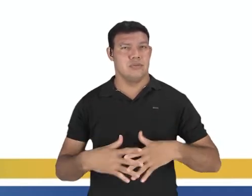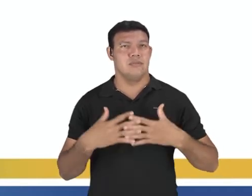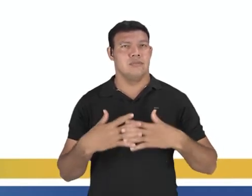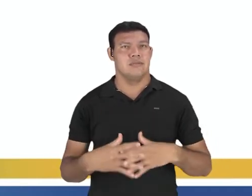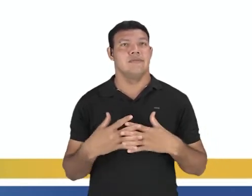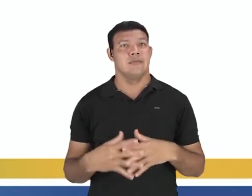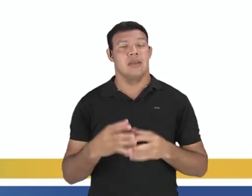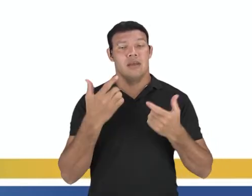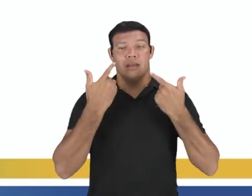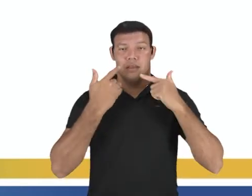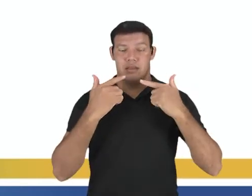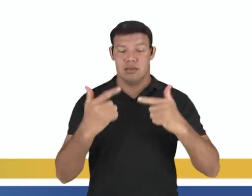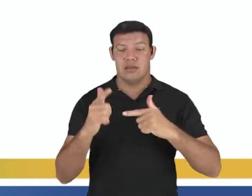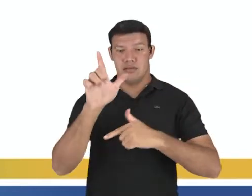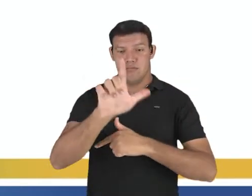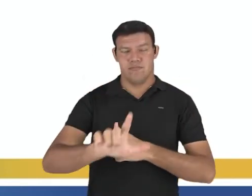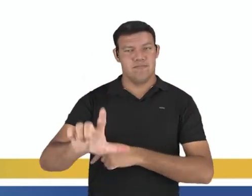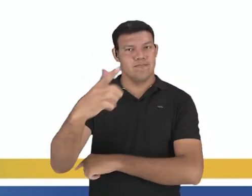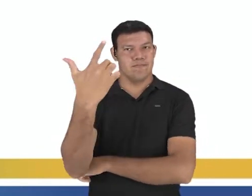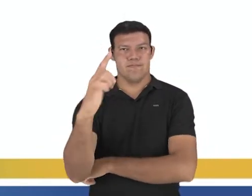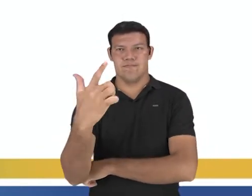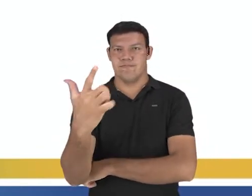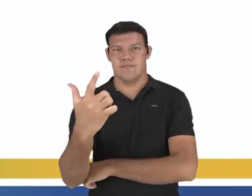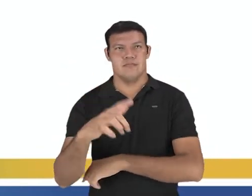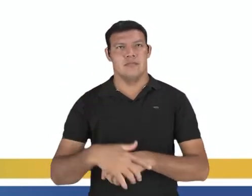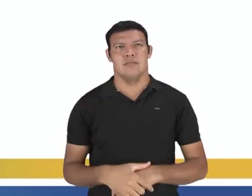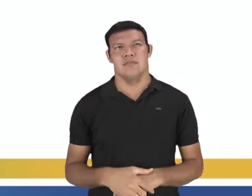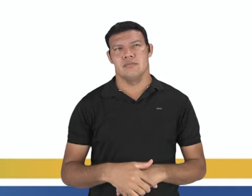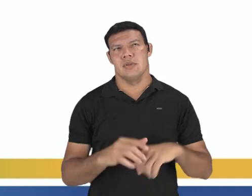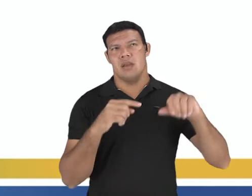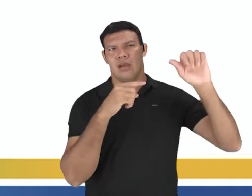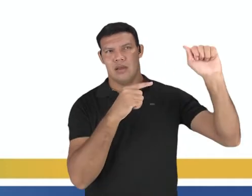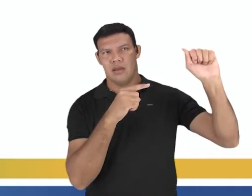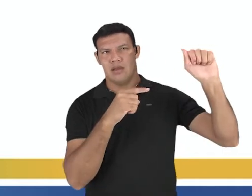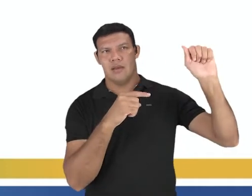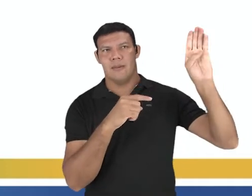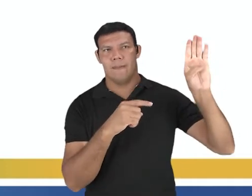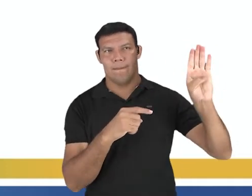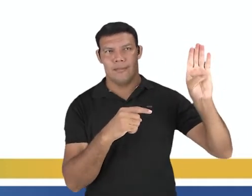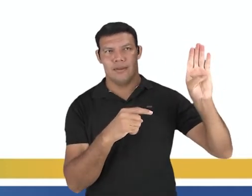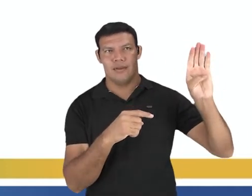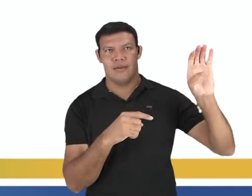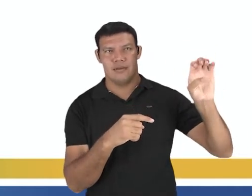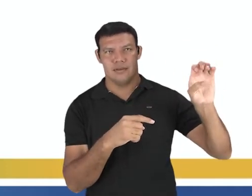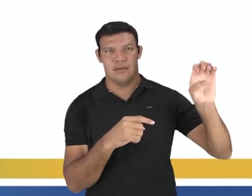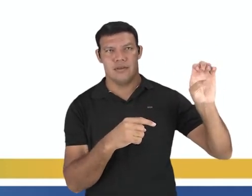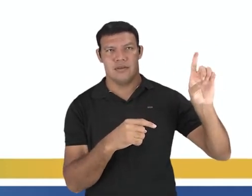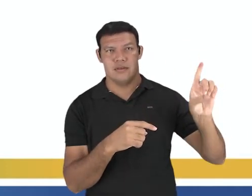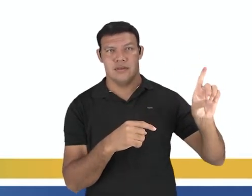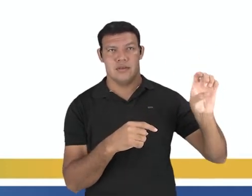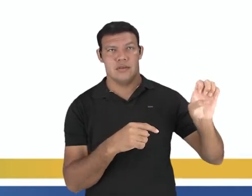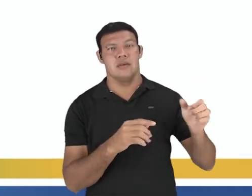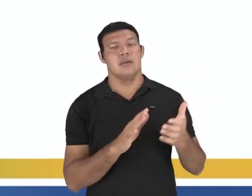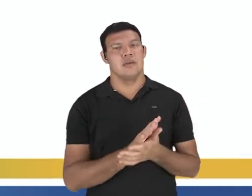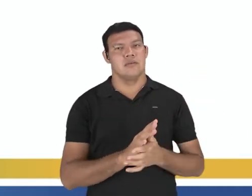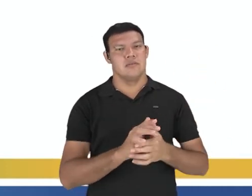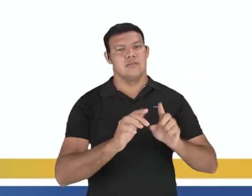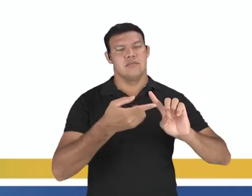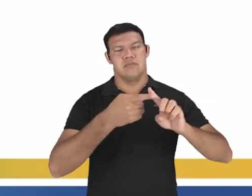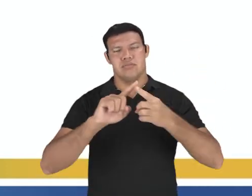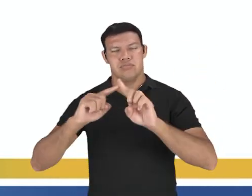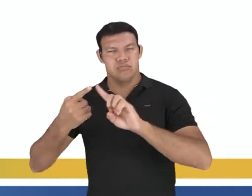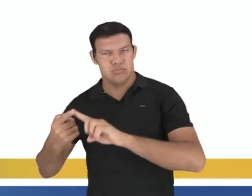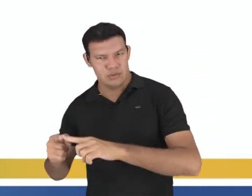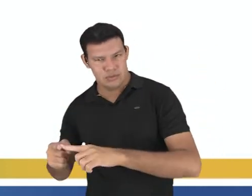literária não tem? Ela não tem variabilidade? Tem variabilidade, né? Ela é variável, ela